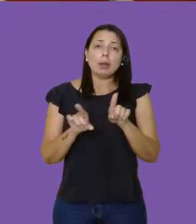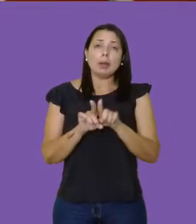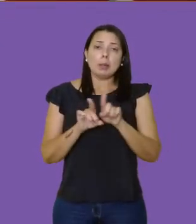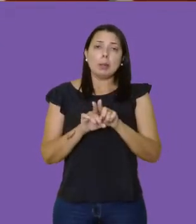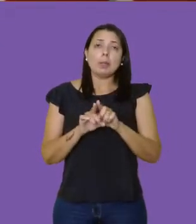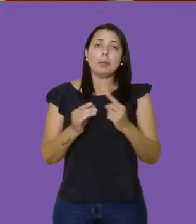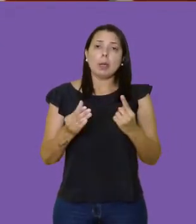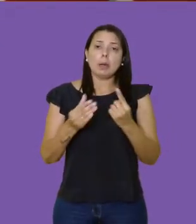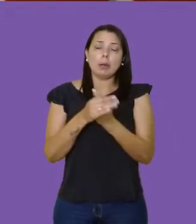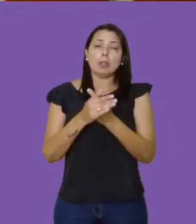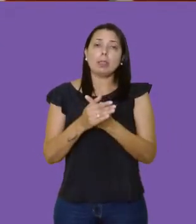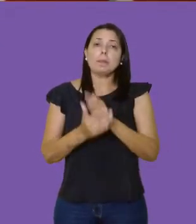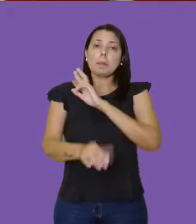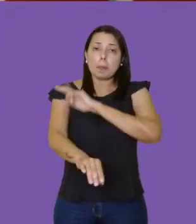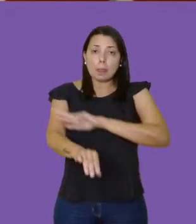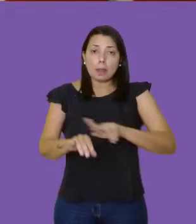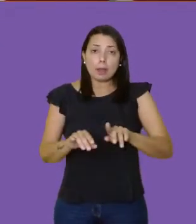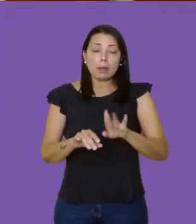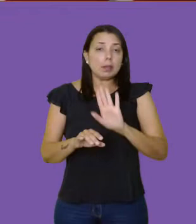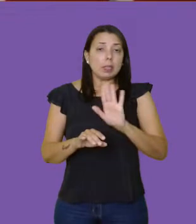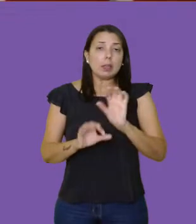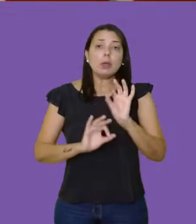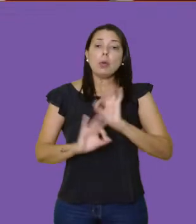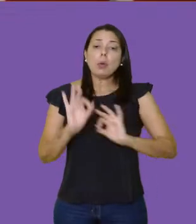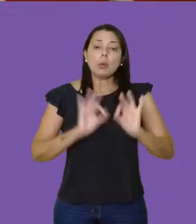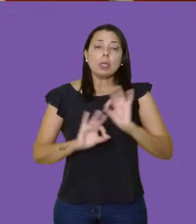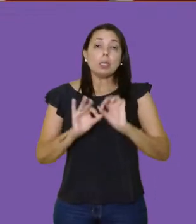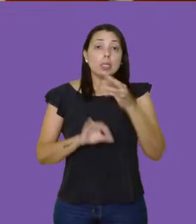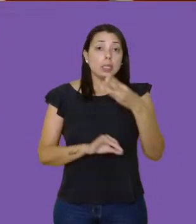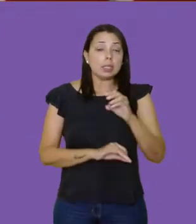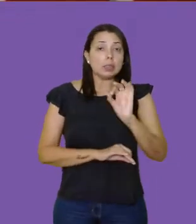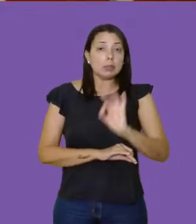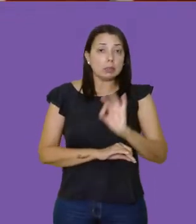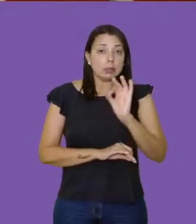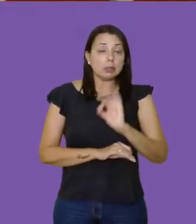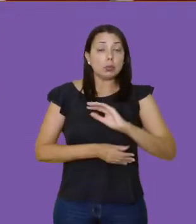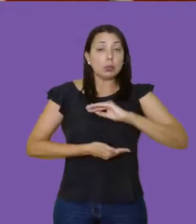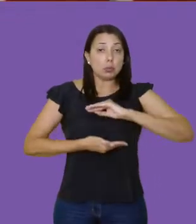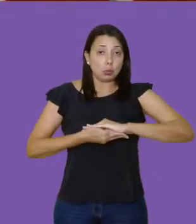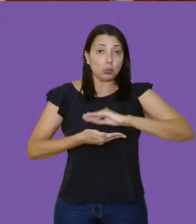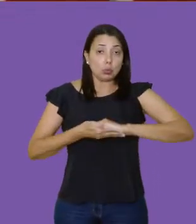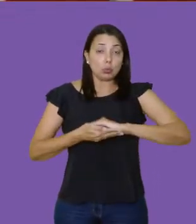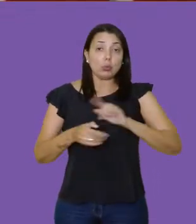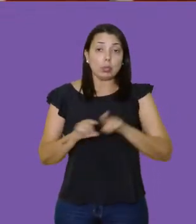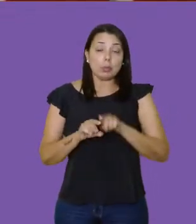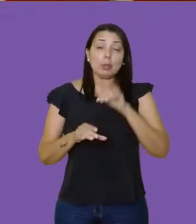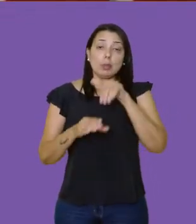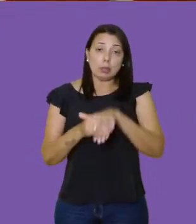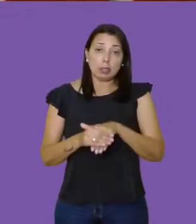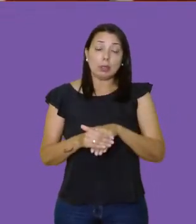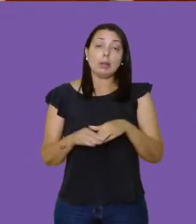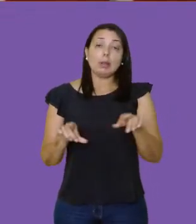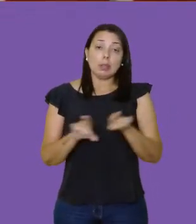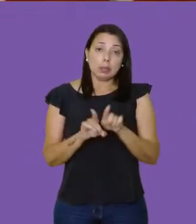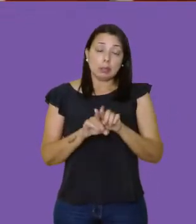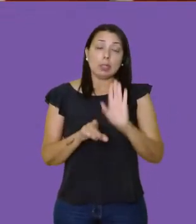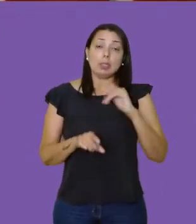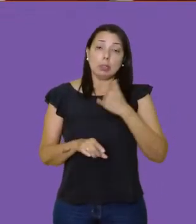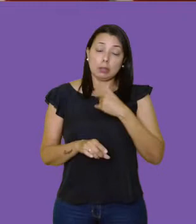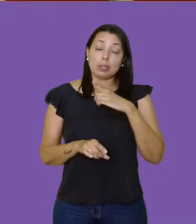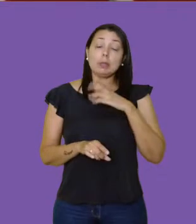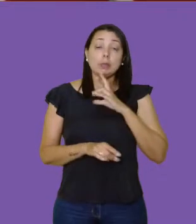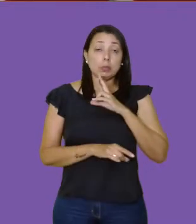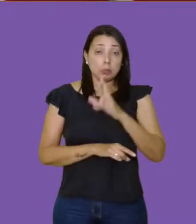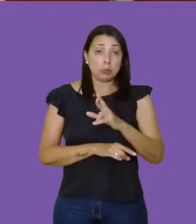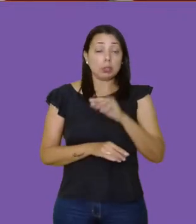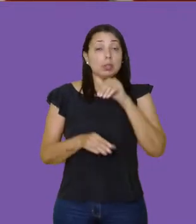para a cota racial, e não mexa na questão dos 30% do fundo, né, eleitoral também, que a gente tem um resultado